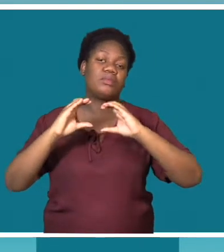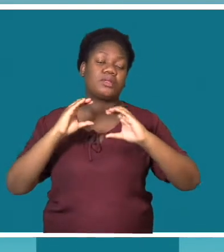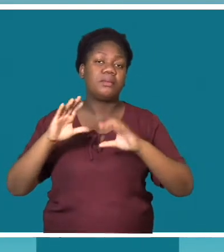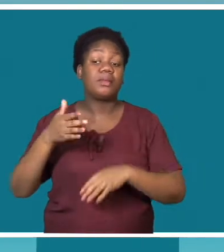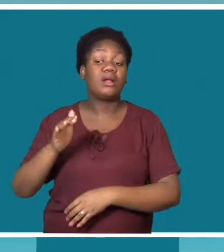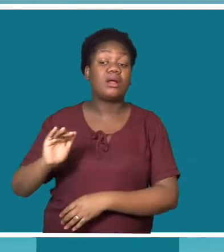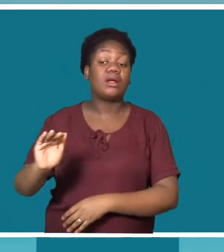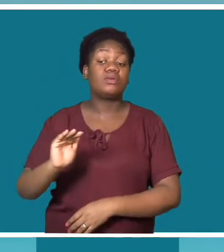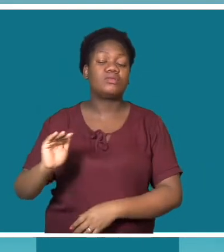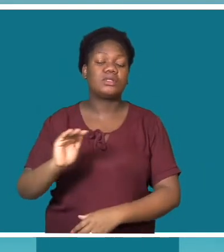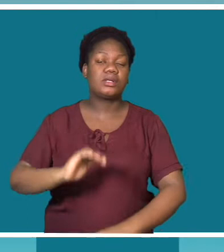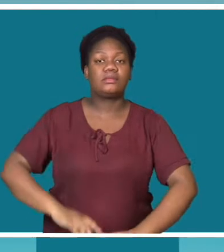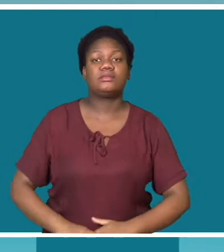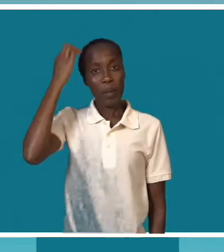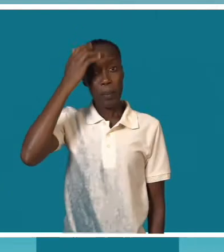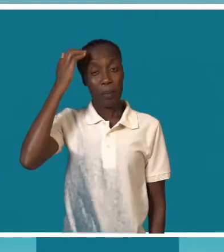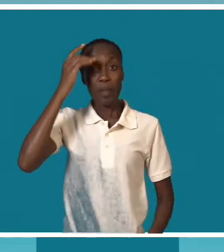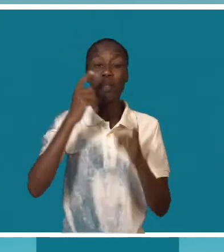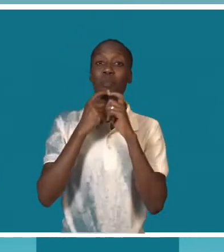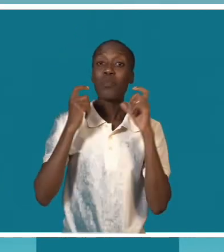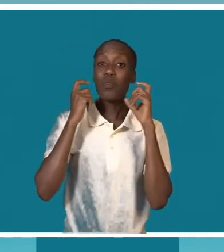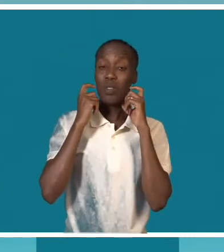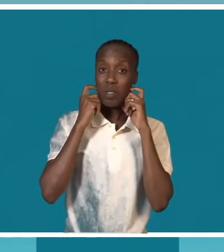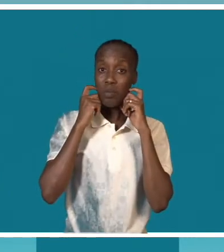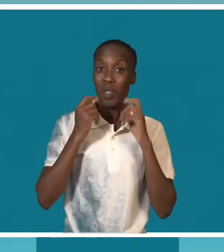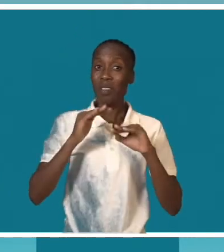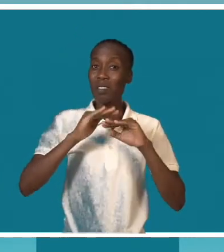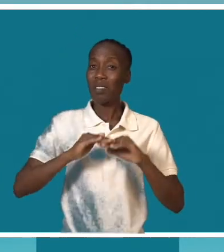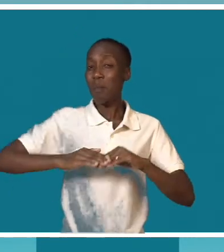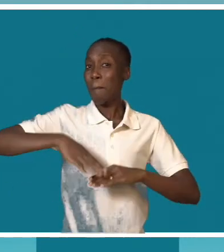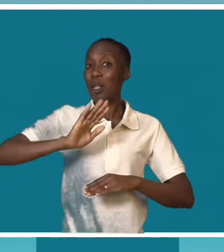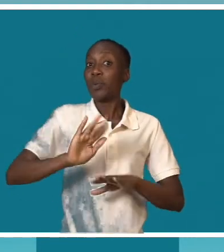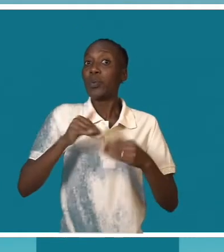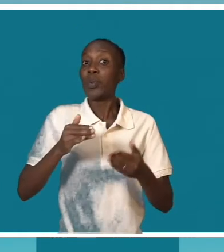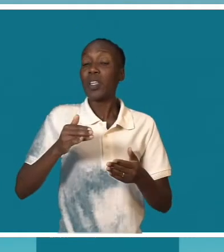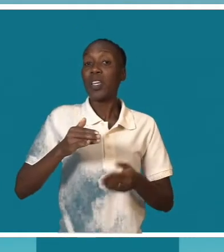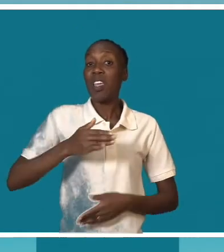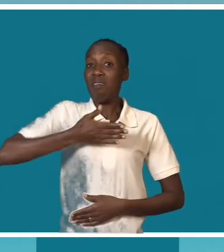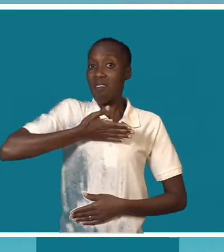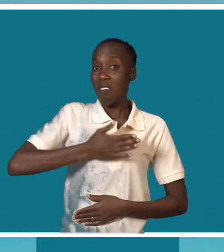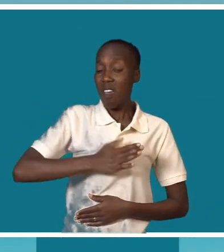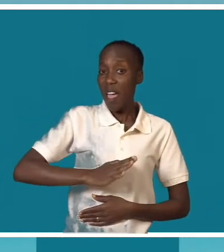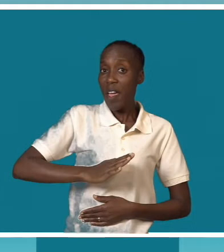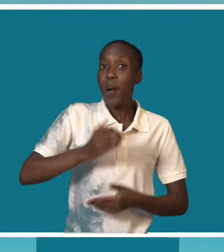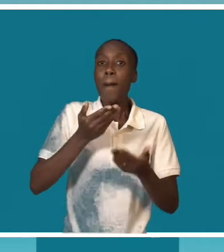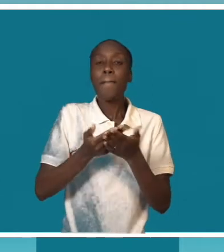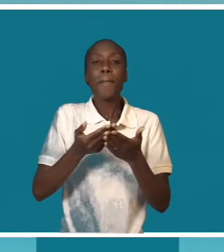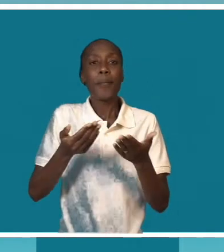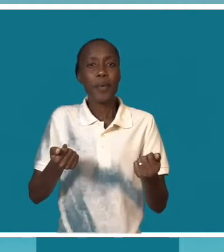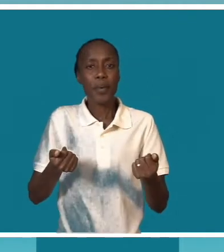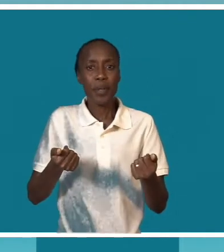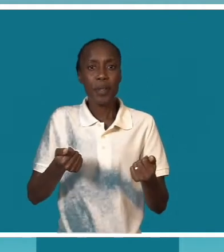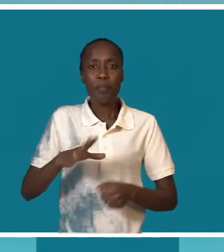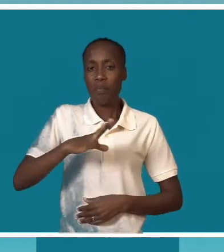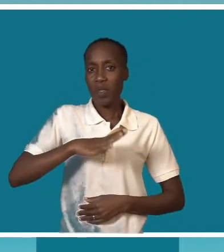para resolver problemas básicos. Eu penso que o Moçambique está muito aquém daquilo que é desejado, porque